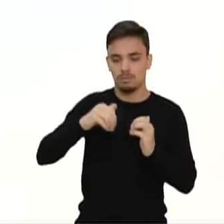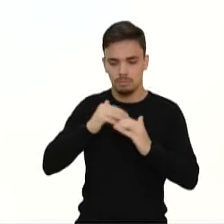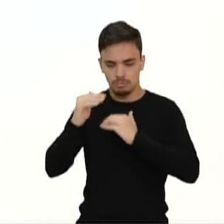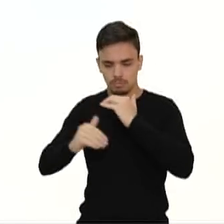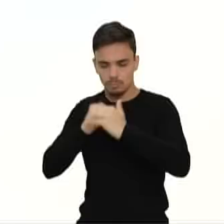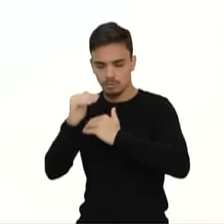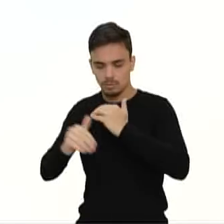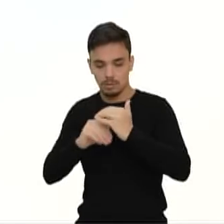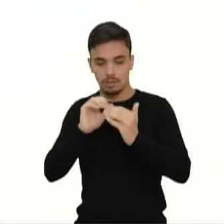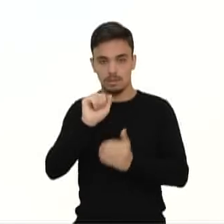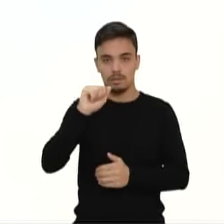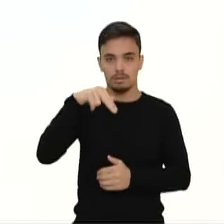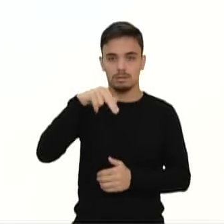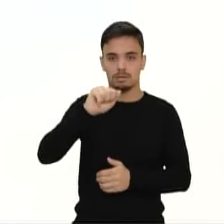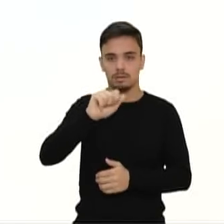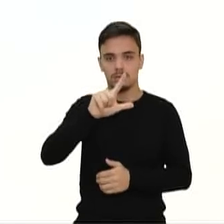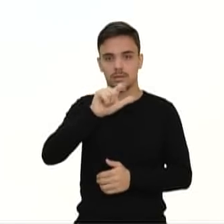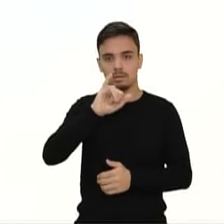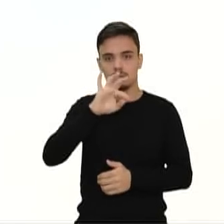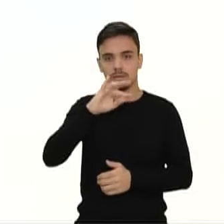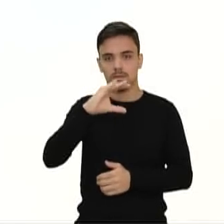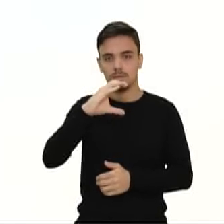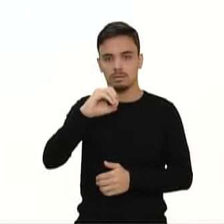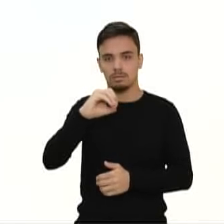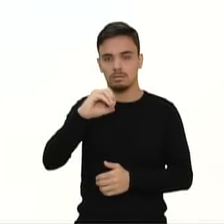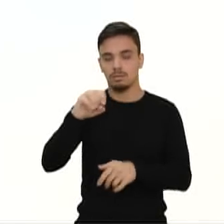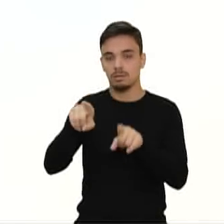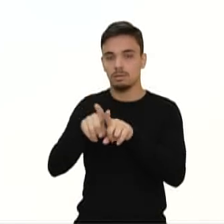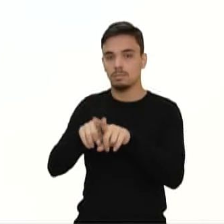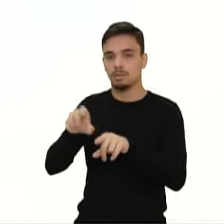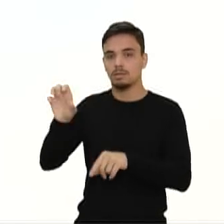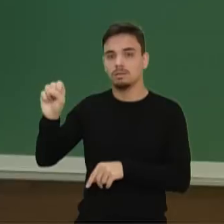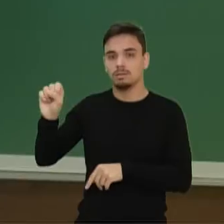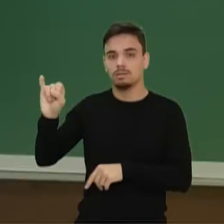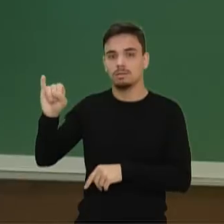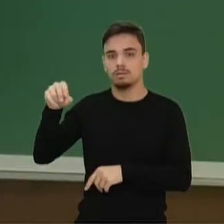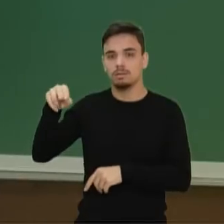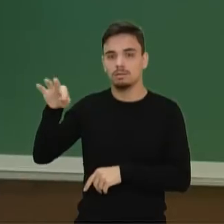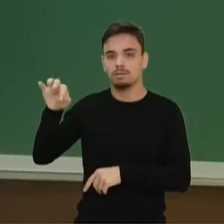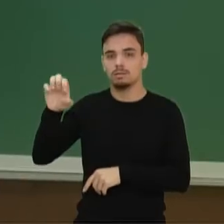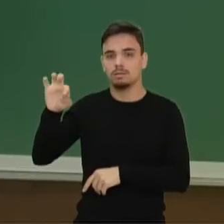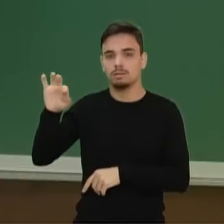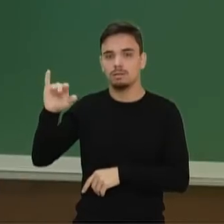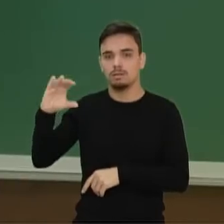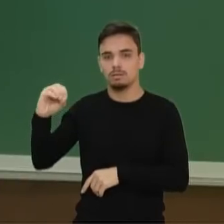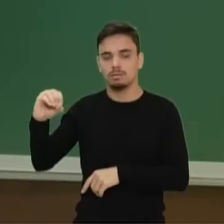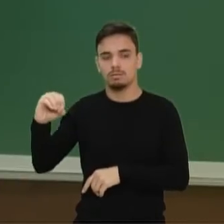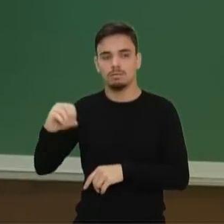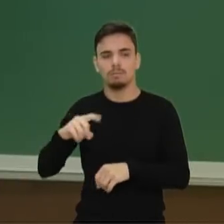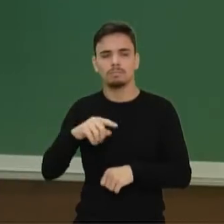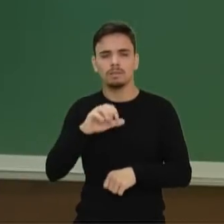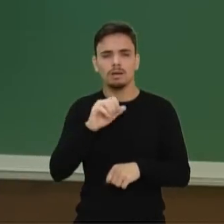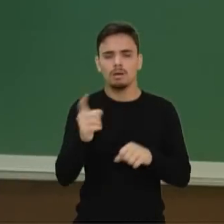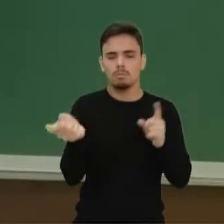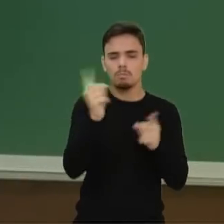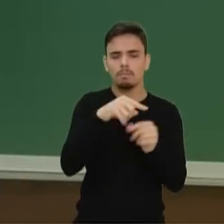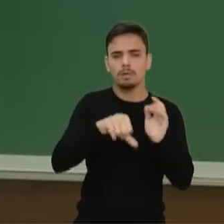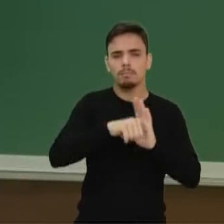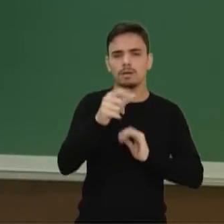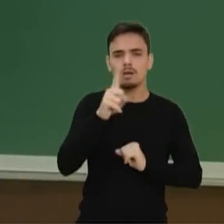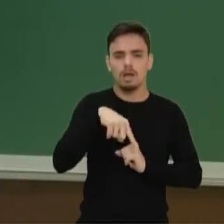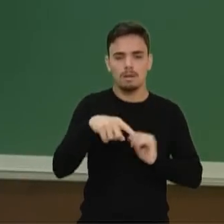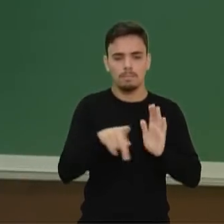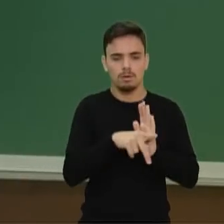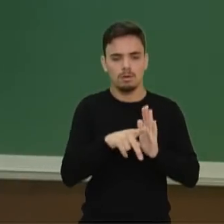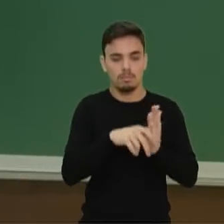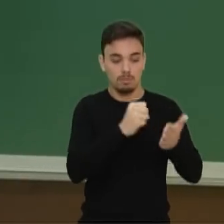e sintético. Bom, a analítica, ela é aquela forma que o verbo tem o verbo